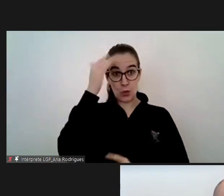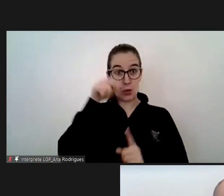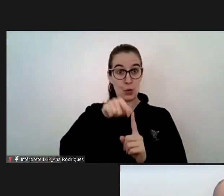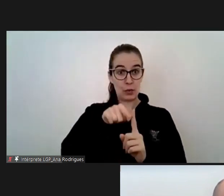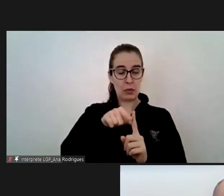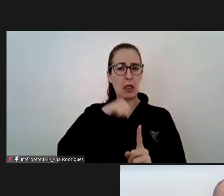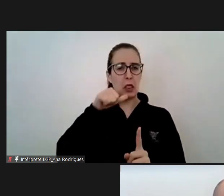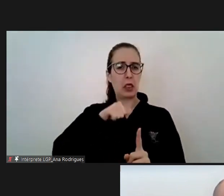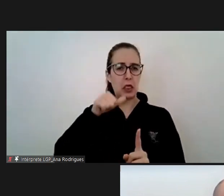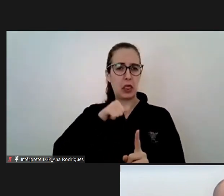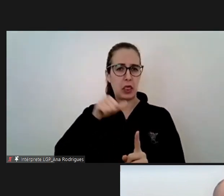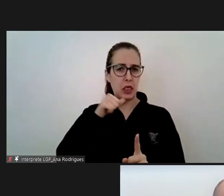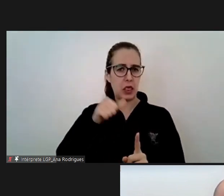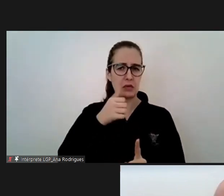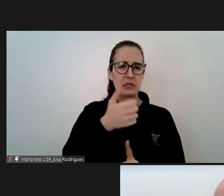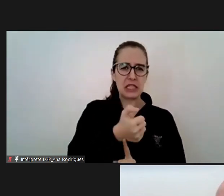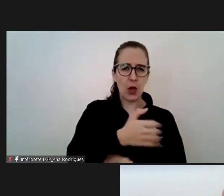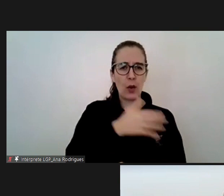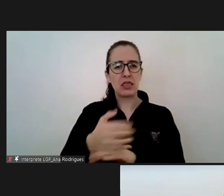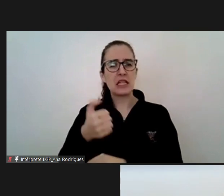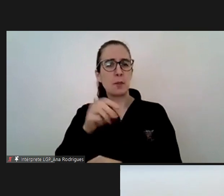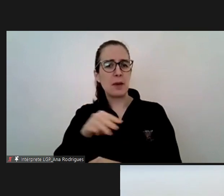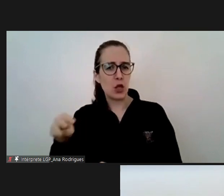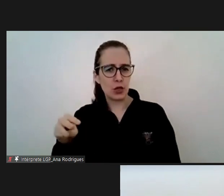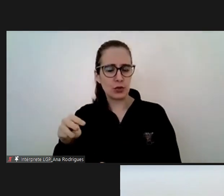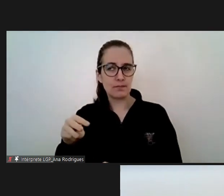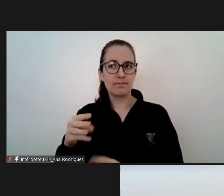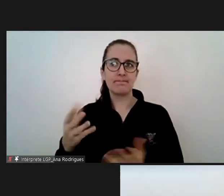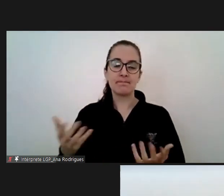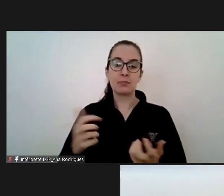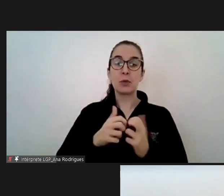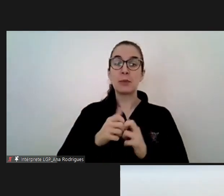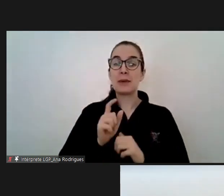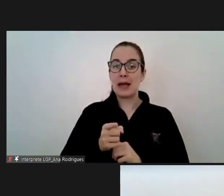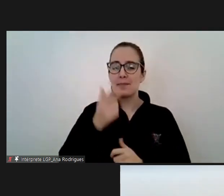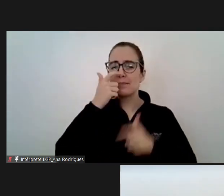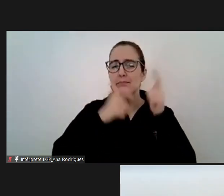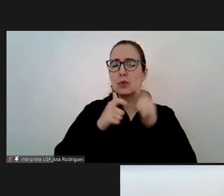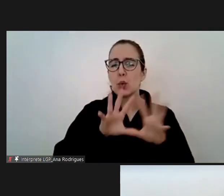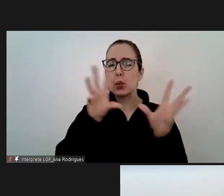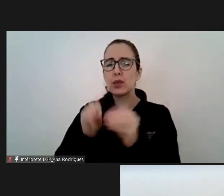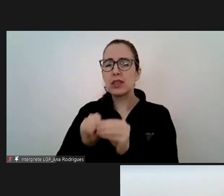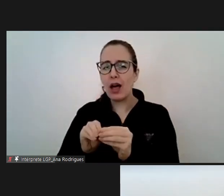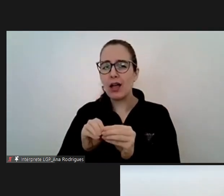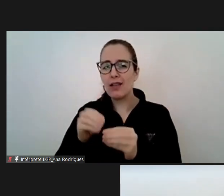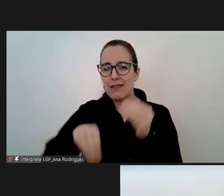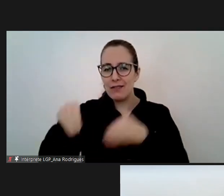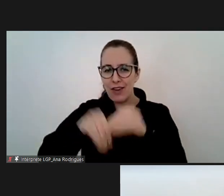constante, de 5 a 5 milhões. O problema de calcular a abstenção é que nós não sabemos quantos eleitores há. Ora, isto parece ser uma